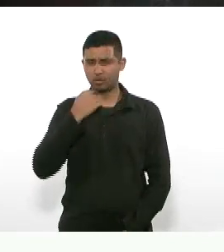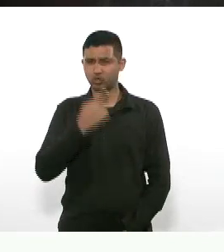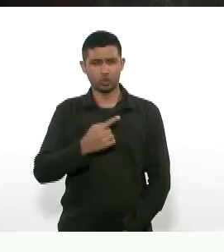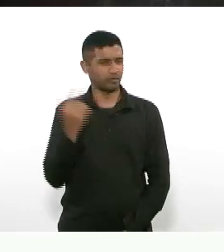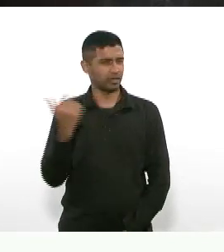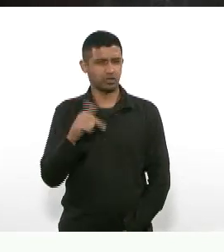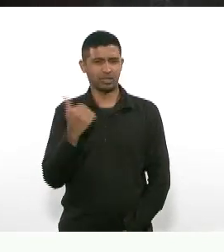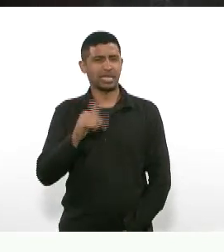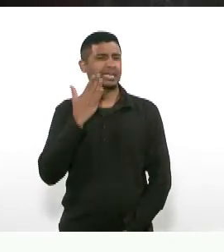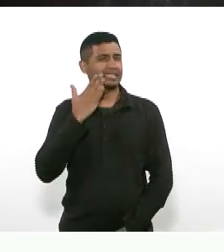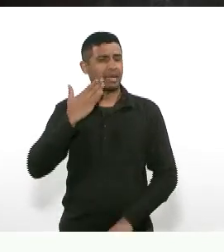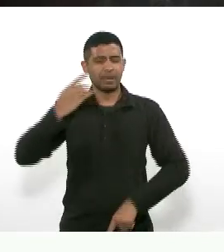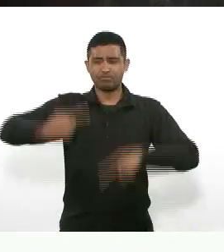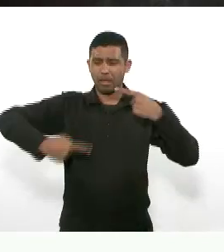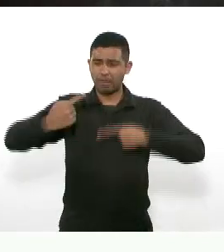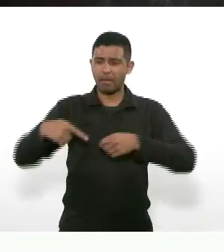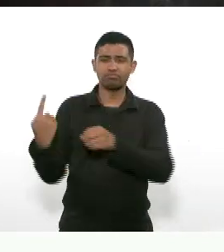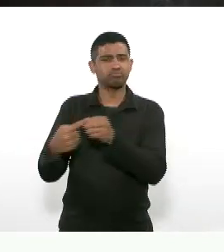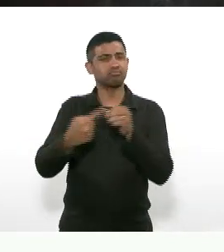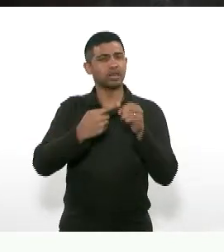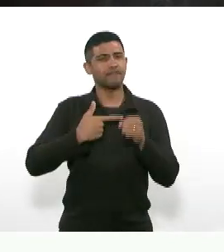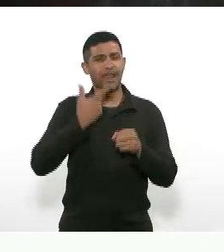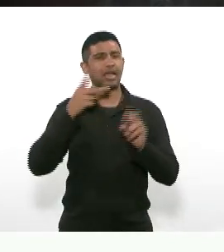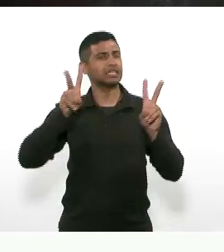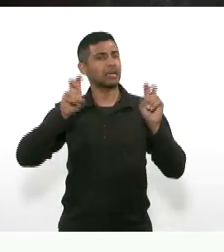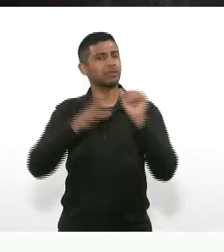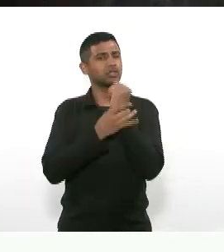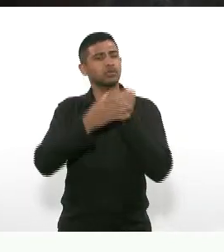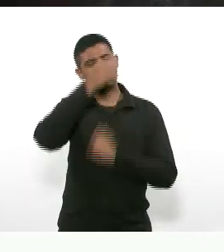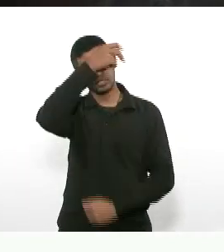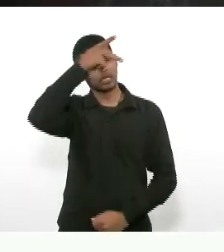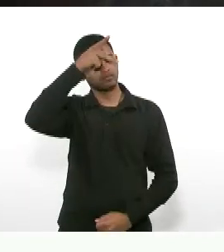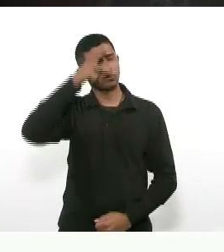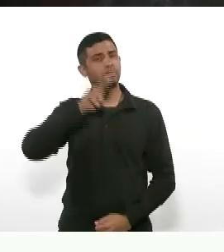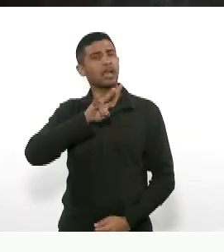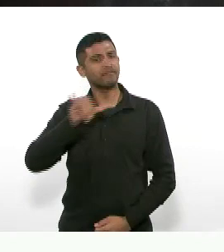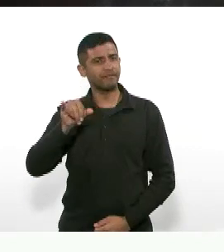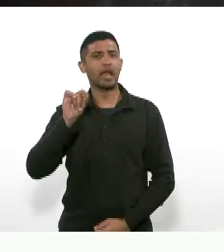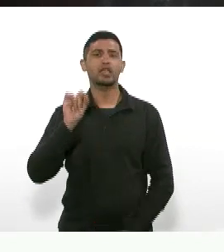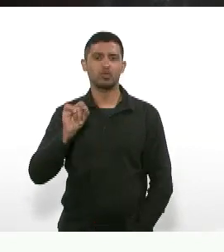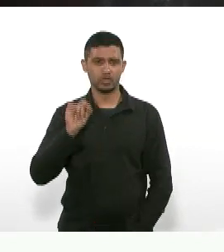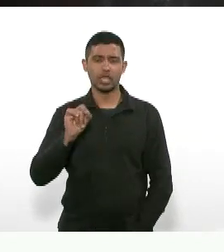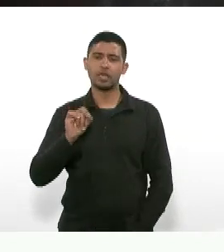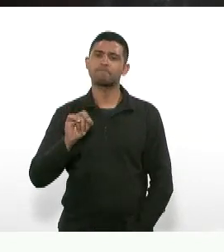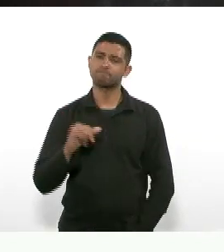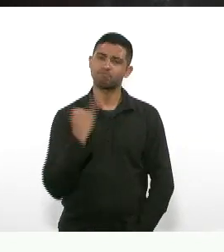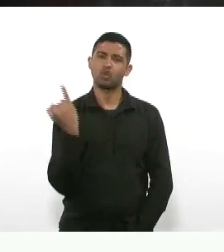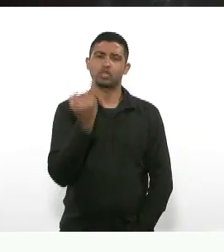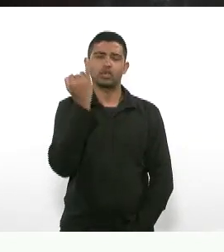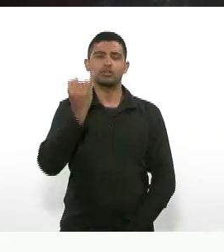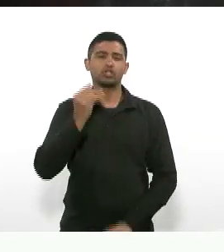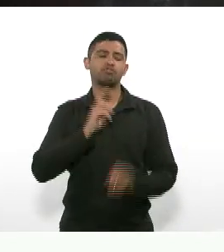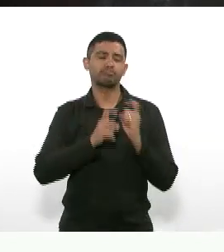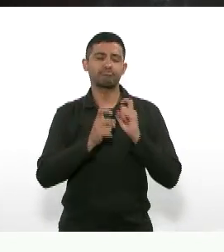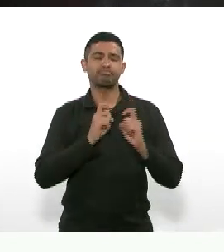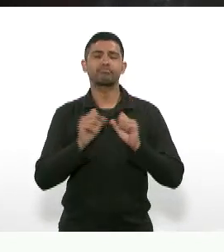debate do município a questão da segurança pública vai ser um fator de relevância. Pode passar.